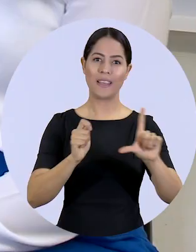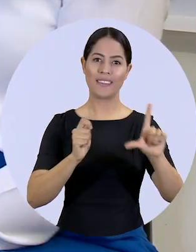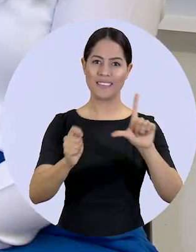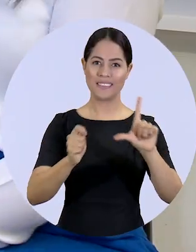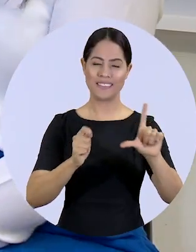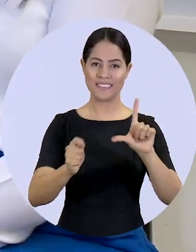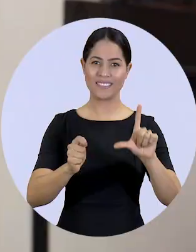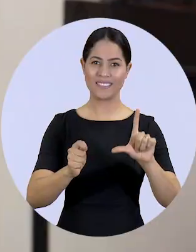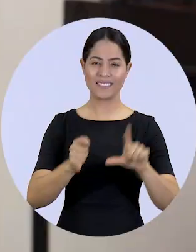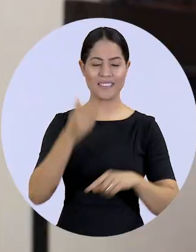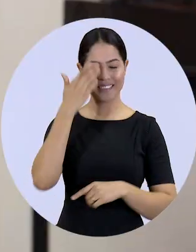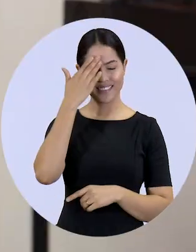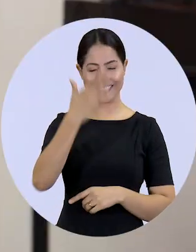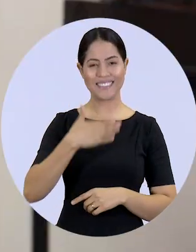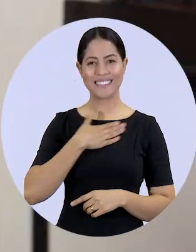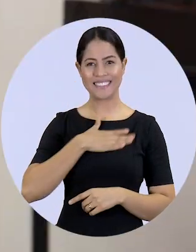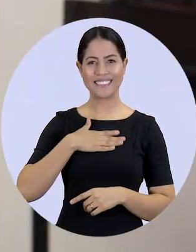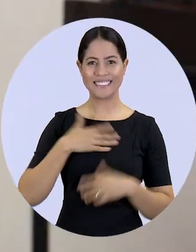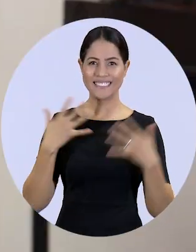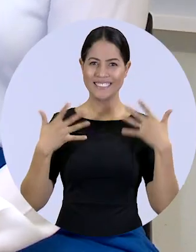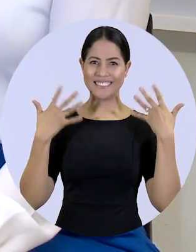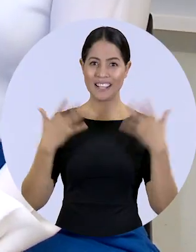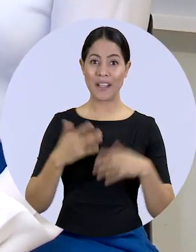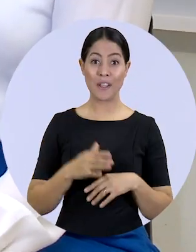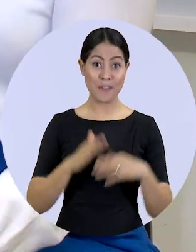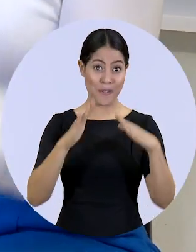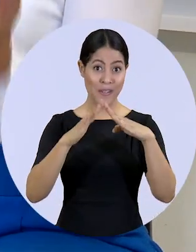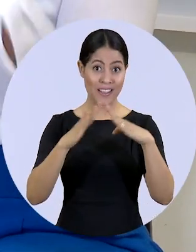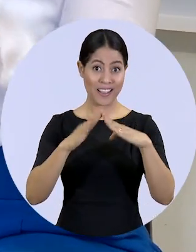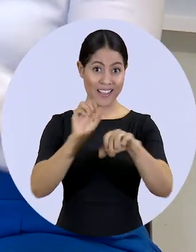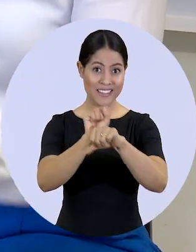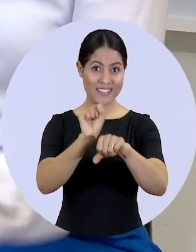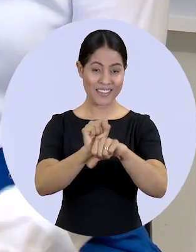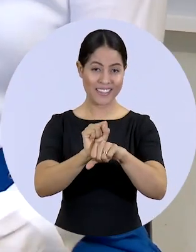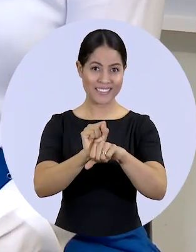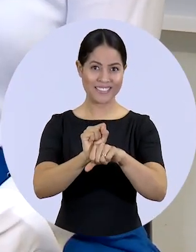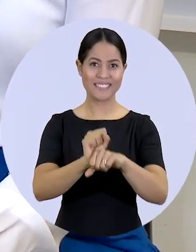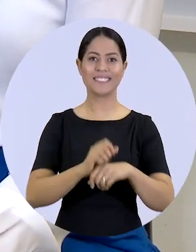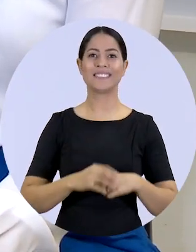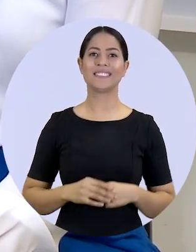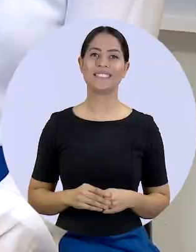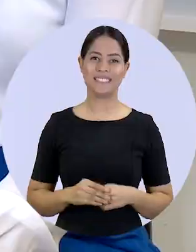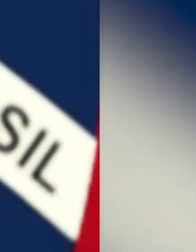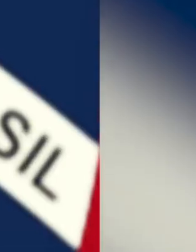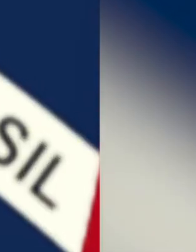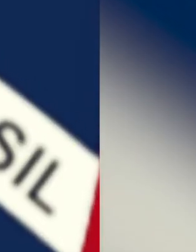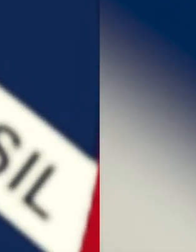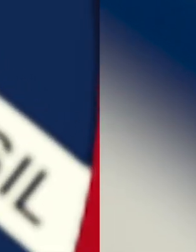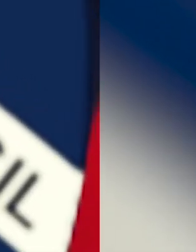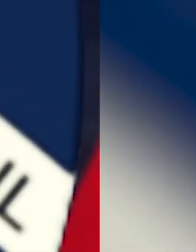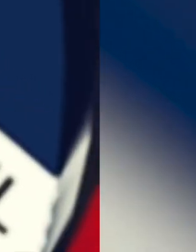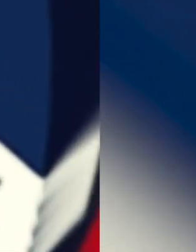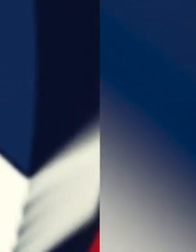conosco aqui neste FAB Entrevista. Obrigado a você, uma alegria para mim. E você que está em casa, não saia daí, já já a gente volta.